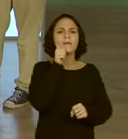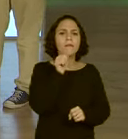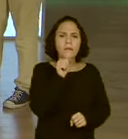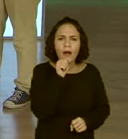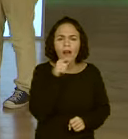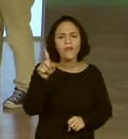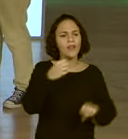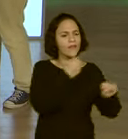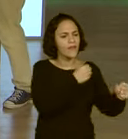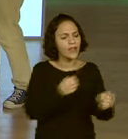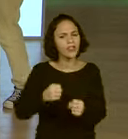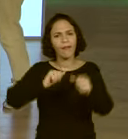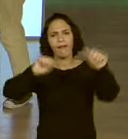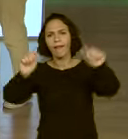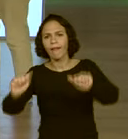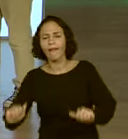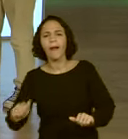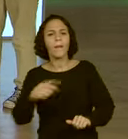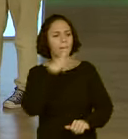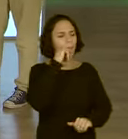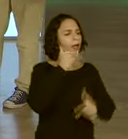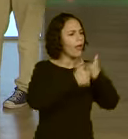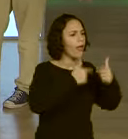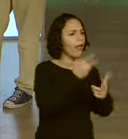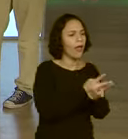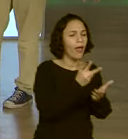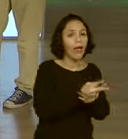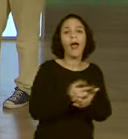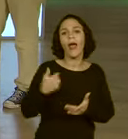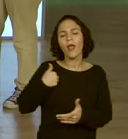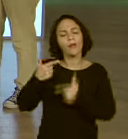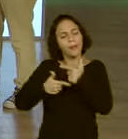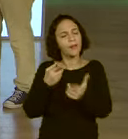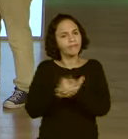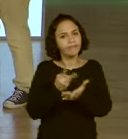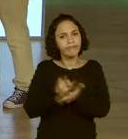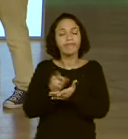fazer faxina, o pai continuou trabalhando, eu continuei